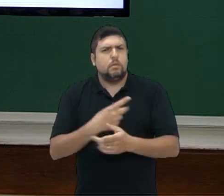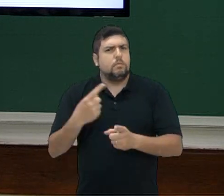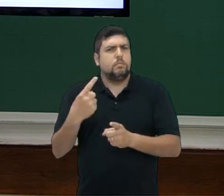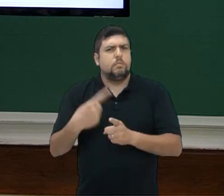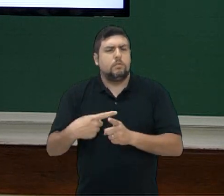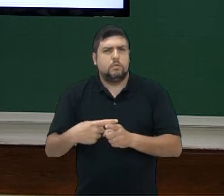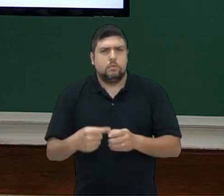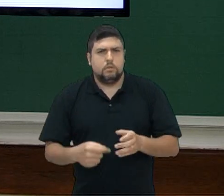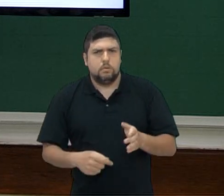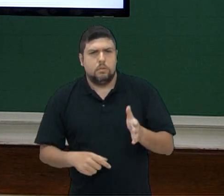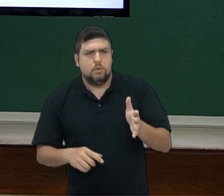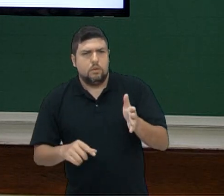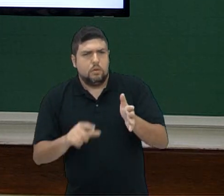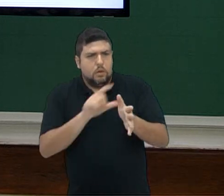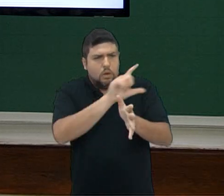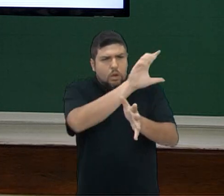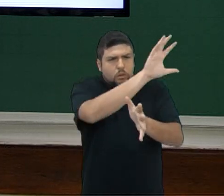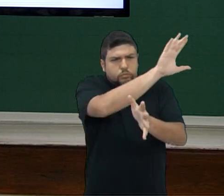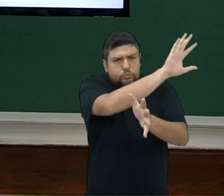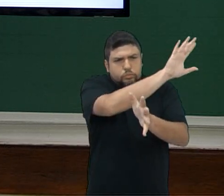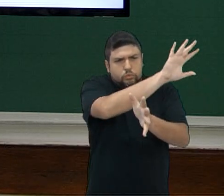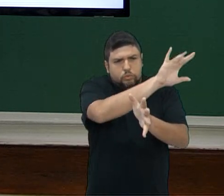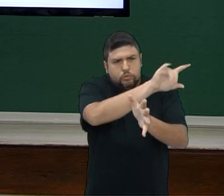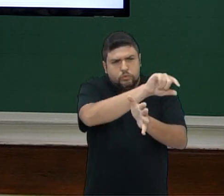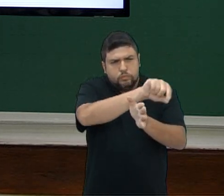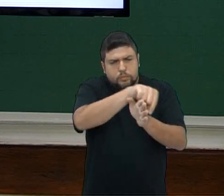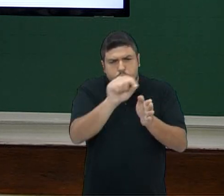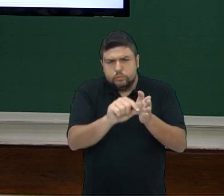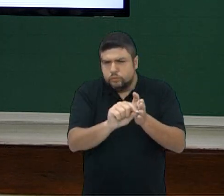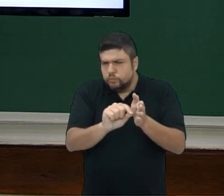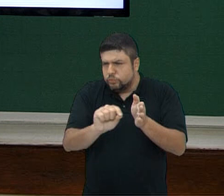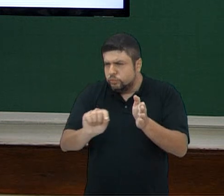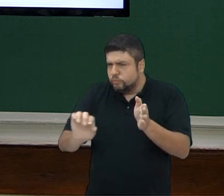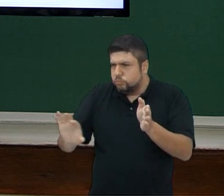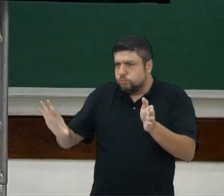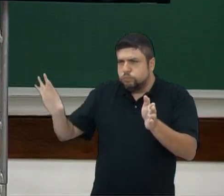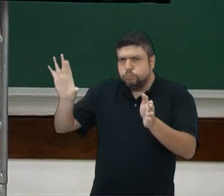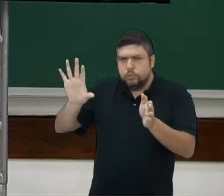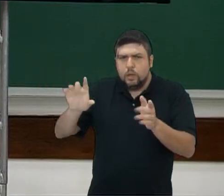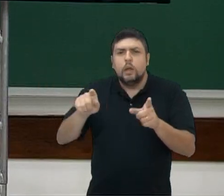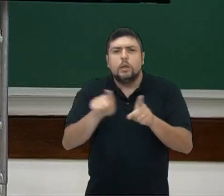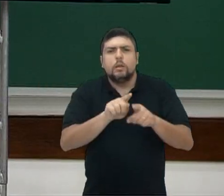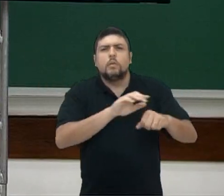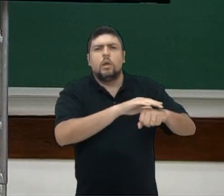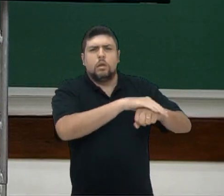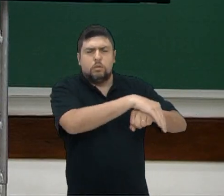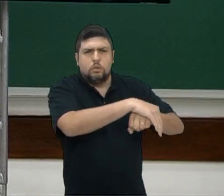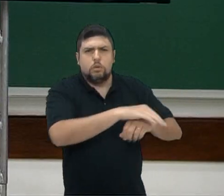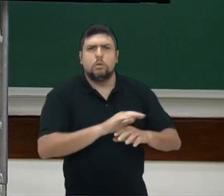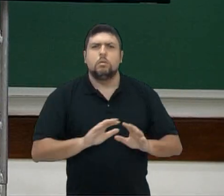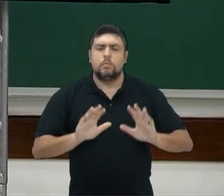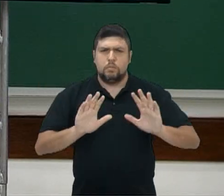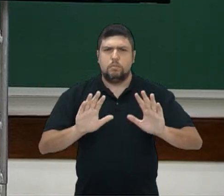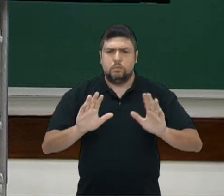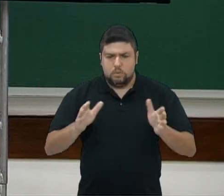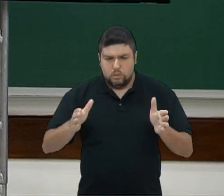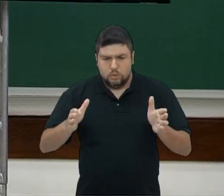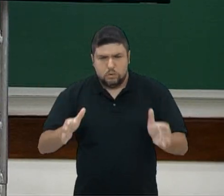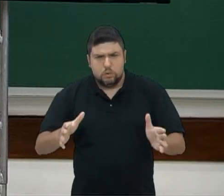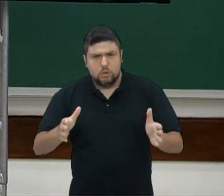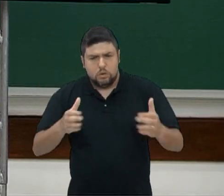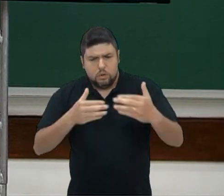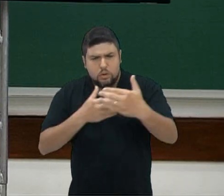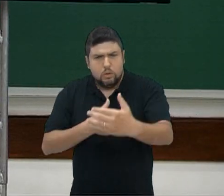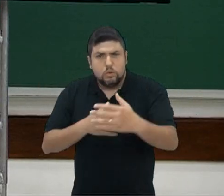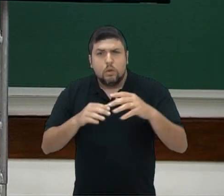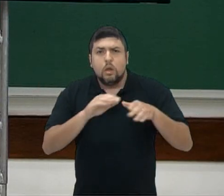elementos naturais com a plena atuação ao longo do dia e também à noite. Aqui, ao longo da noite, a câmara escura não funciona tão bem.